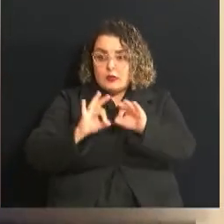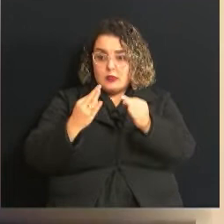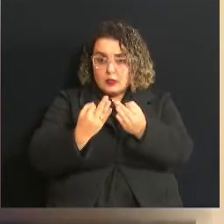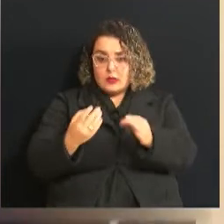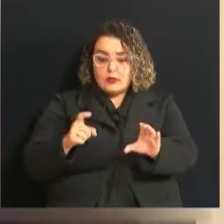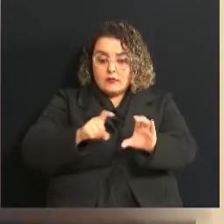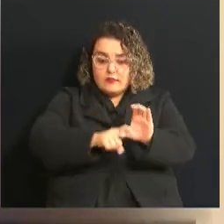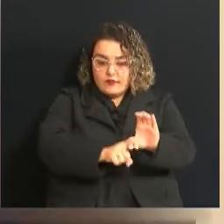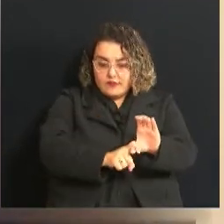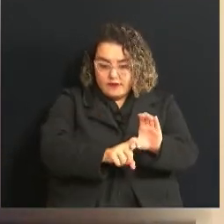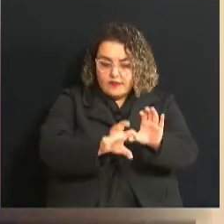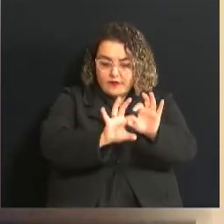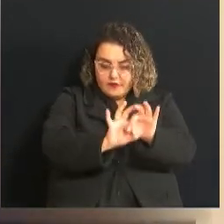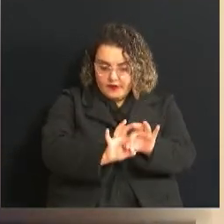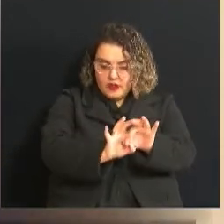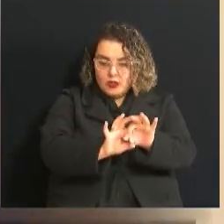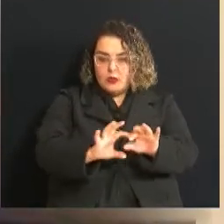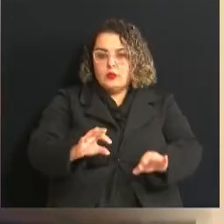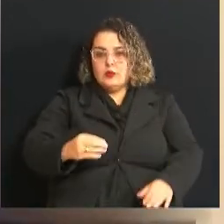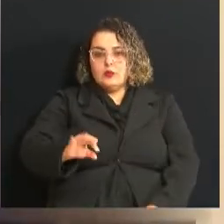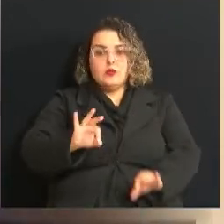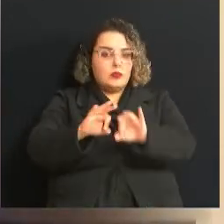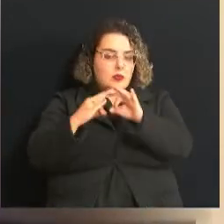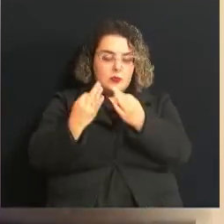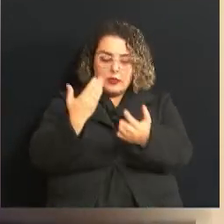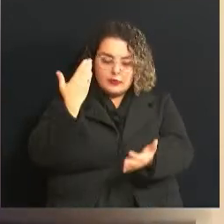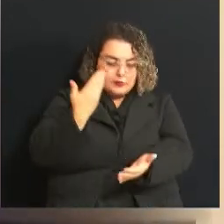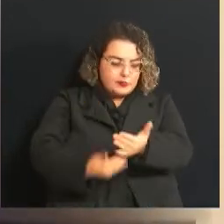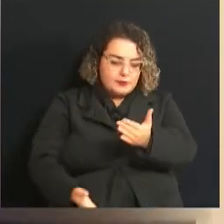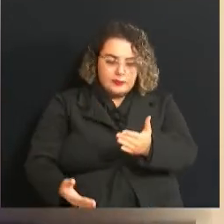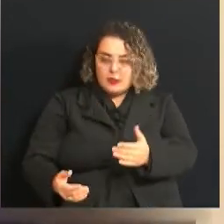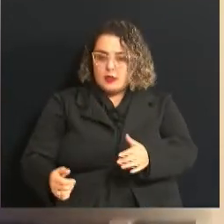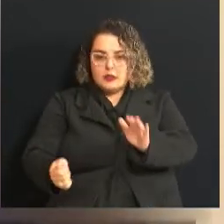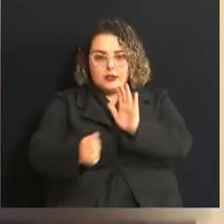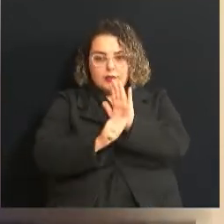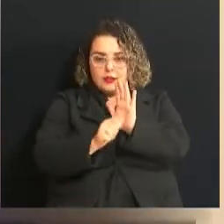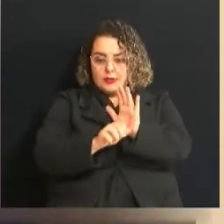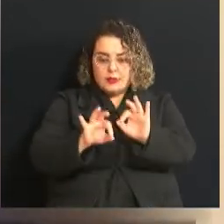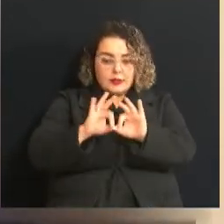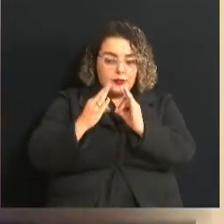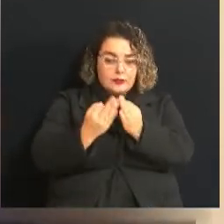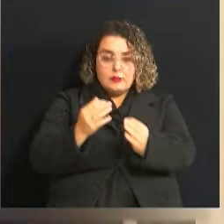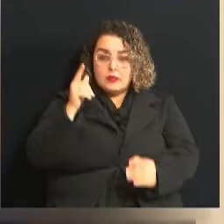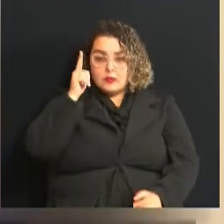família, mas se perderam nas drogas, e a família, pelo fato de não conseguir